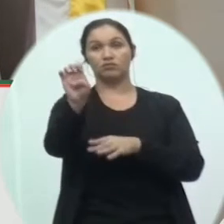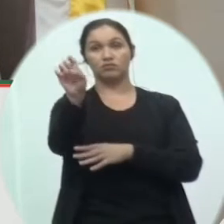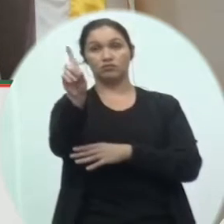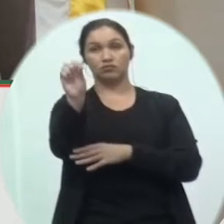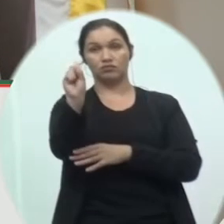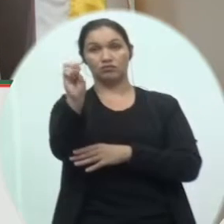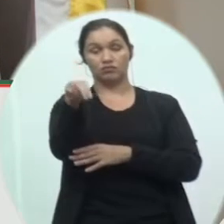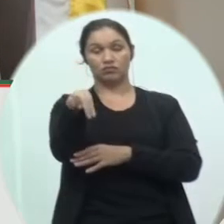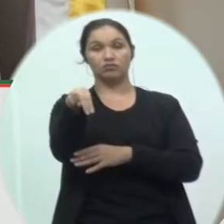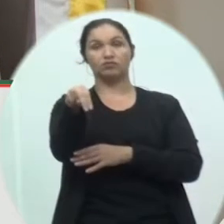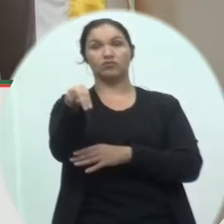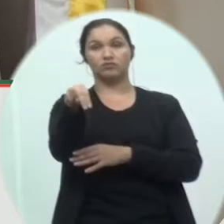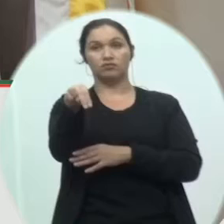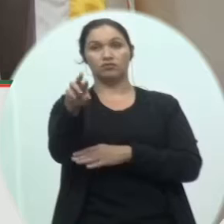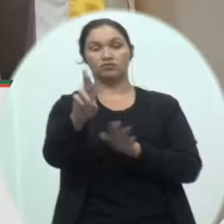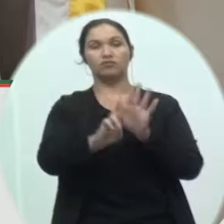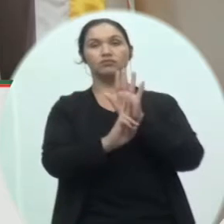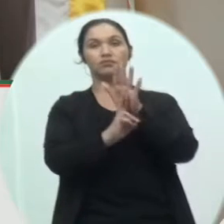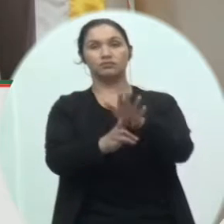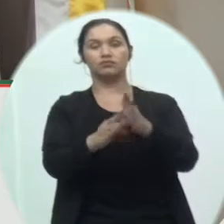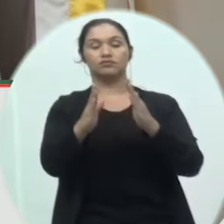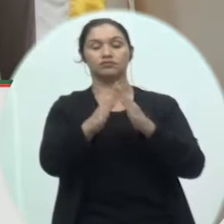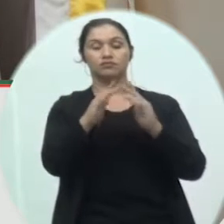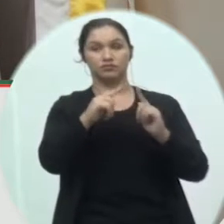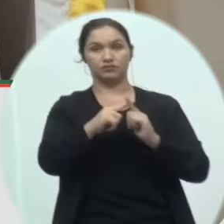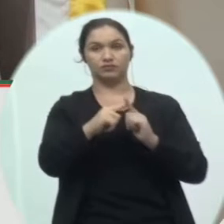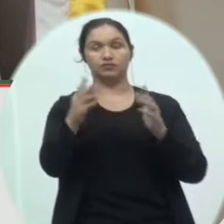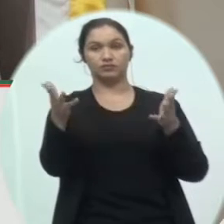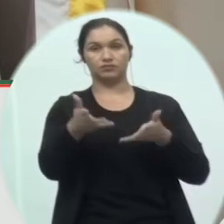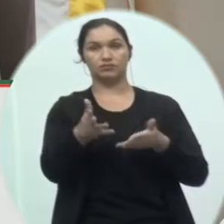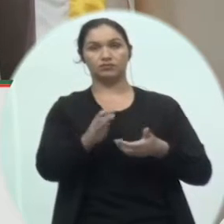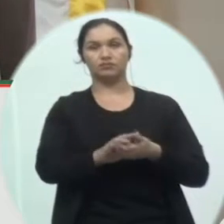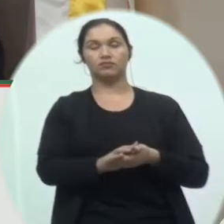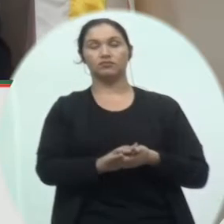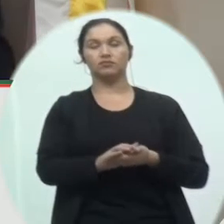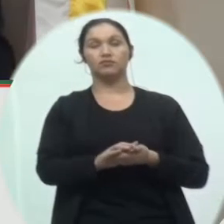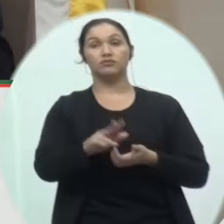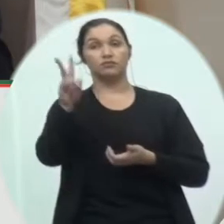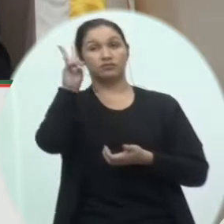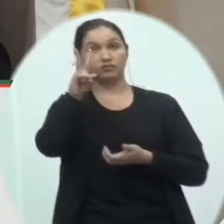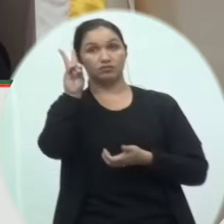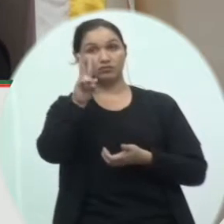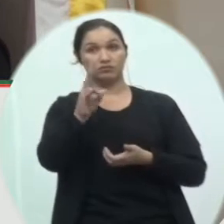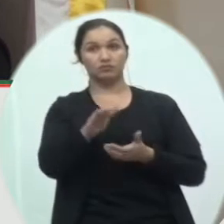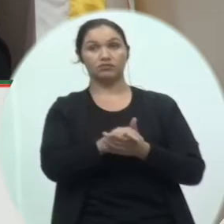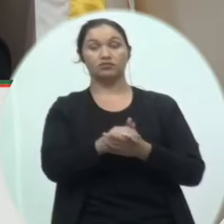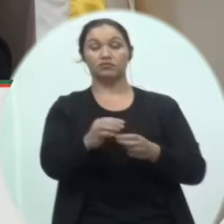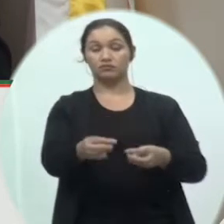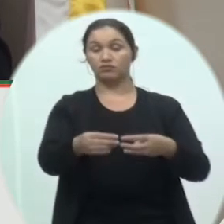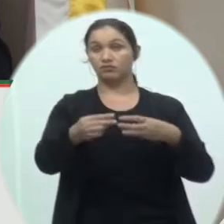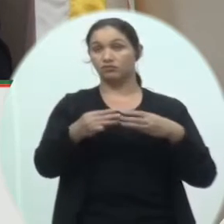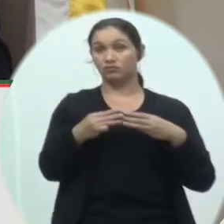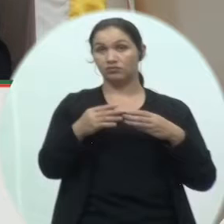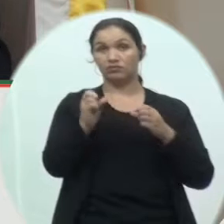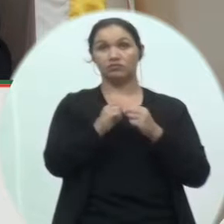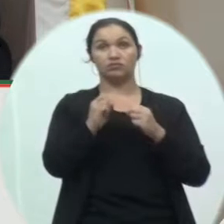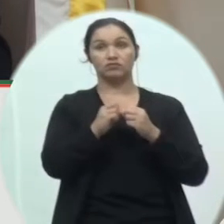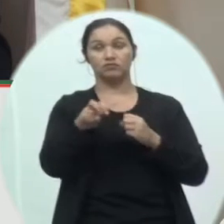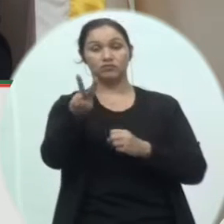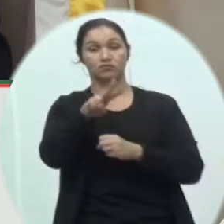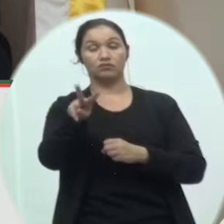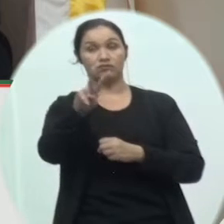Miguel de Souza, representantes da Igreja Presbiteriana. Lembrando que essa proposição de moção foi feita pelo vereador Diego